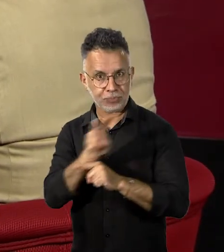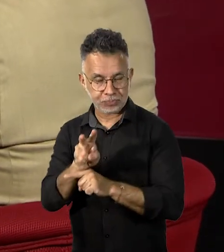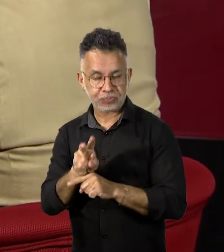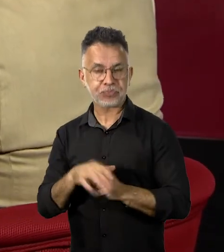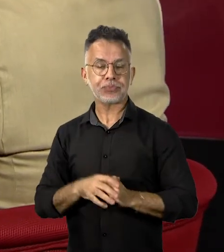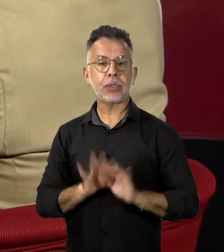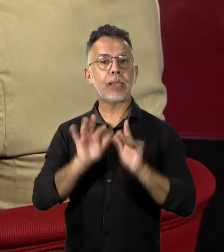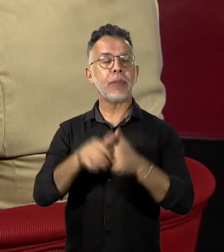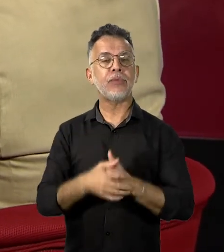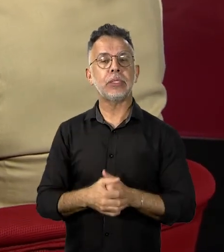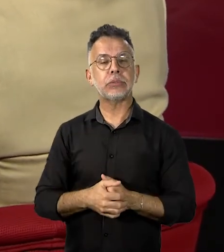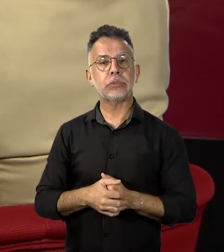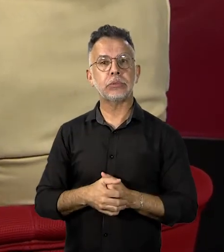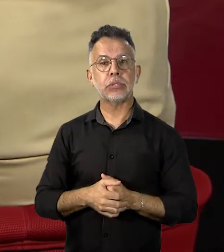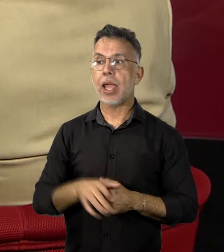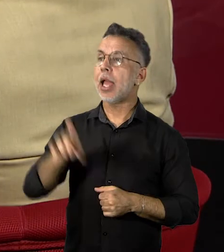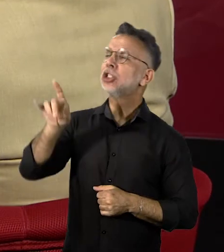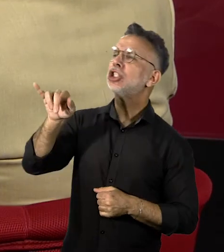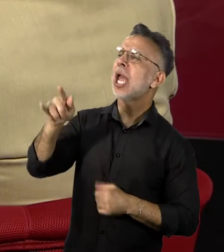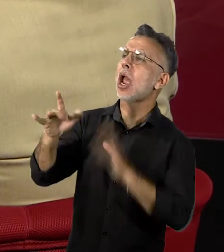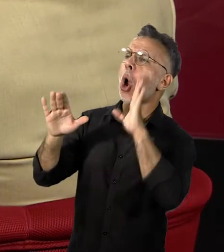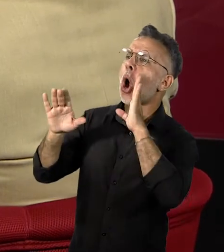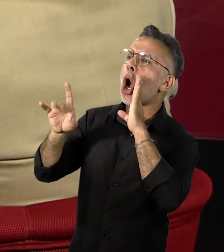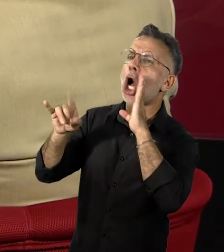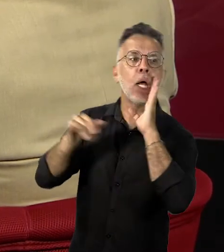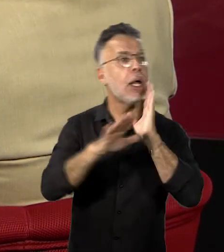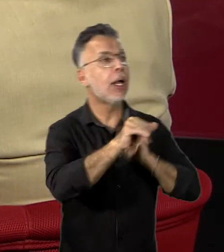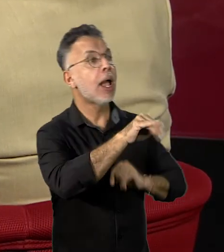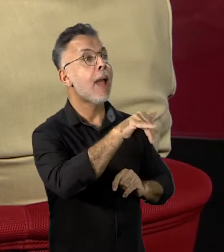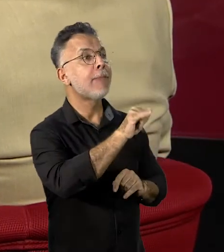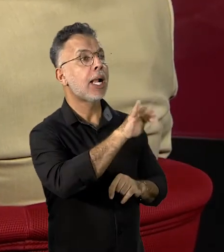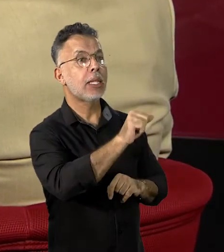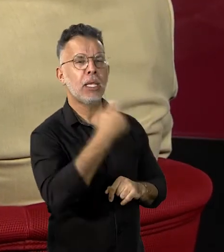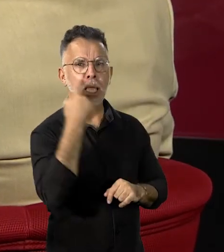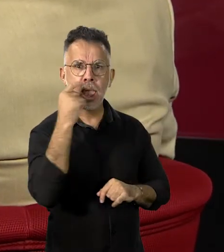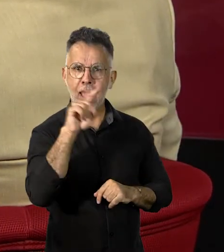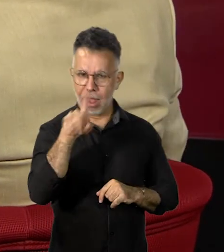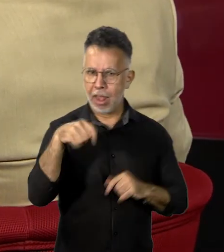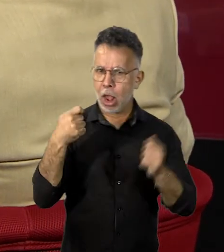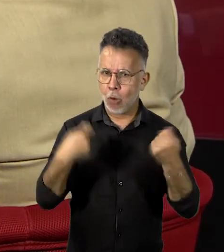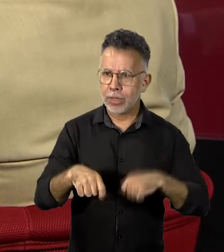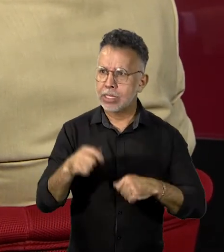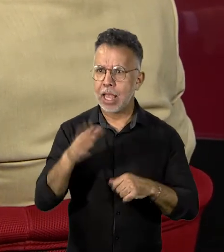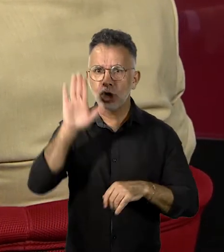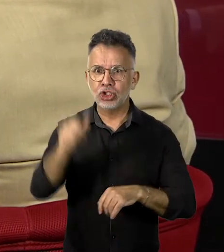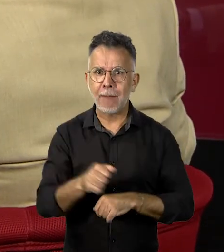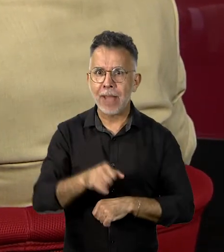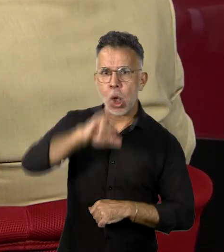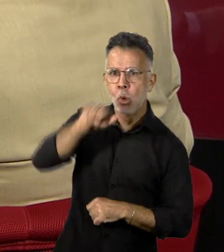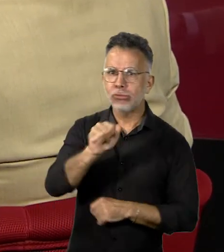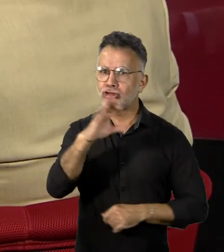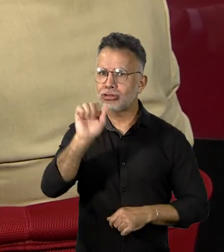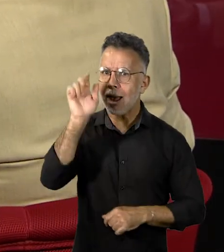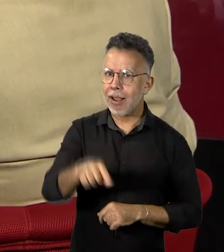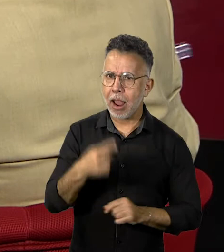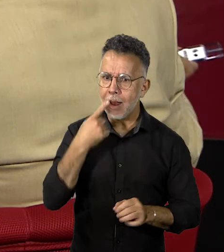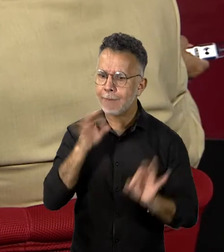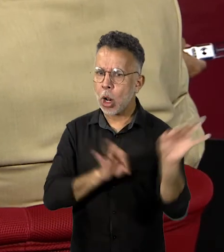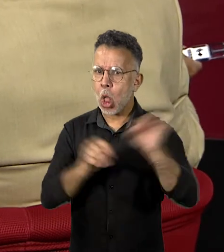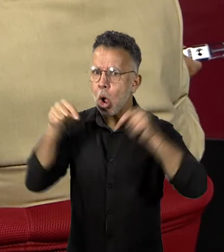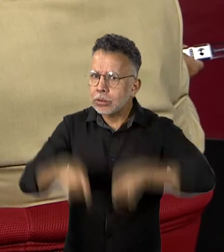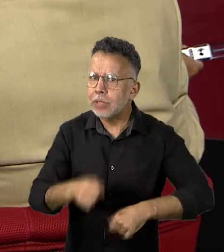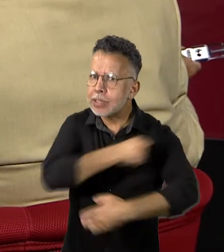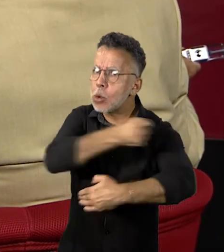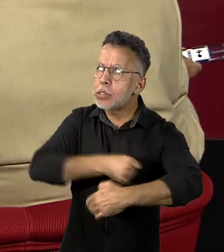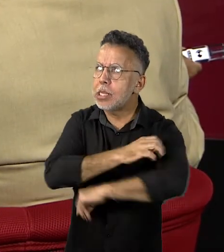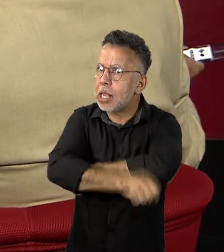para fechar, Diego, Maria, será que eu vou precisar chamar o Jacquin para colocar ordem